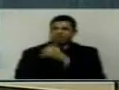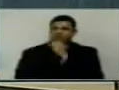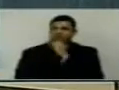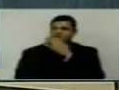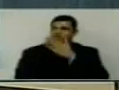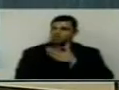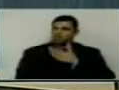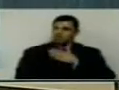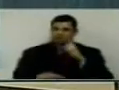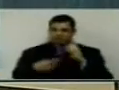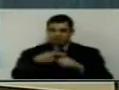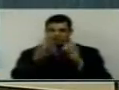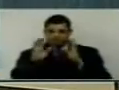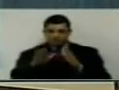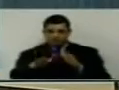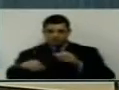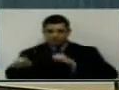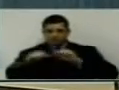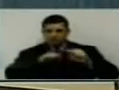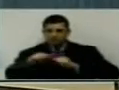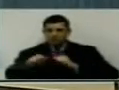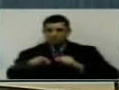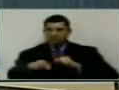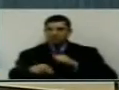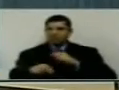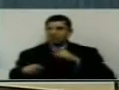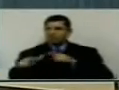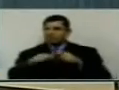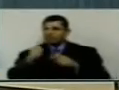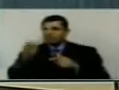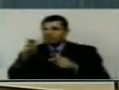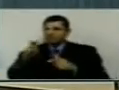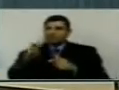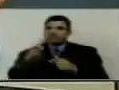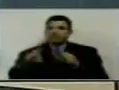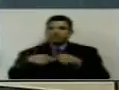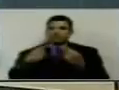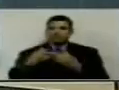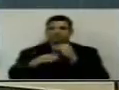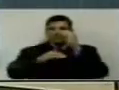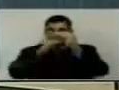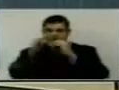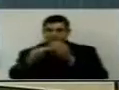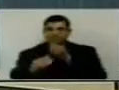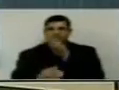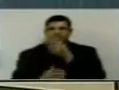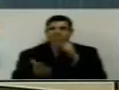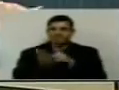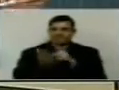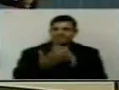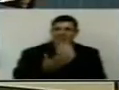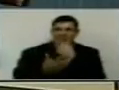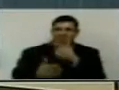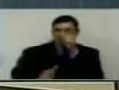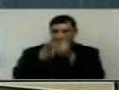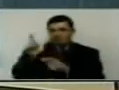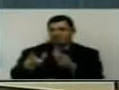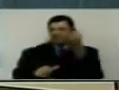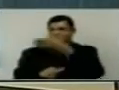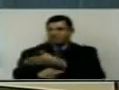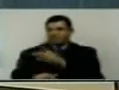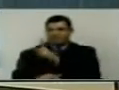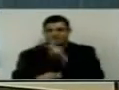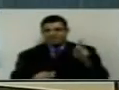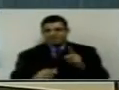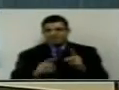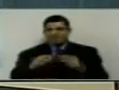porque ele já corre o Ironman e eu estou correndo 15 quilômetros, mas eu estou chegando. Da mesma forma que ele chegou a presidente